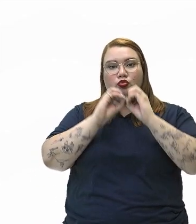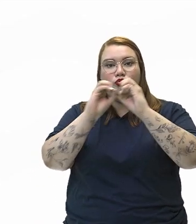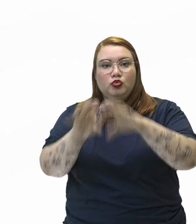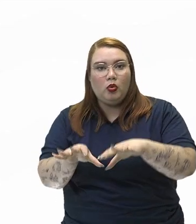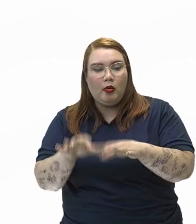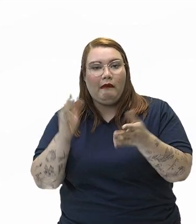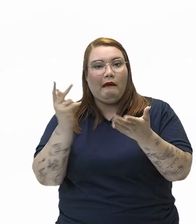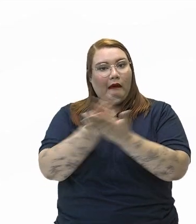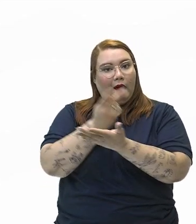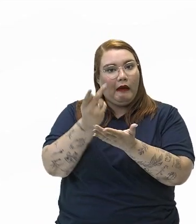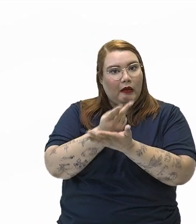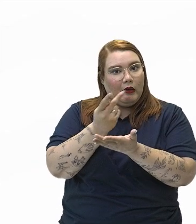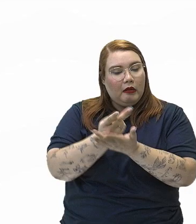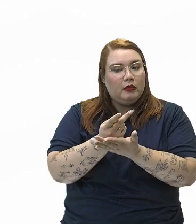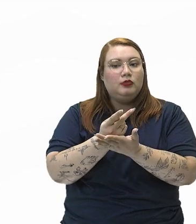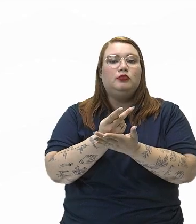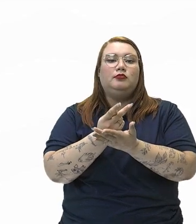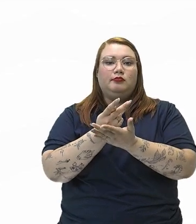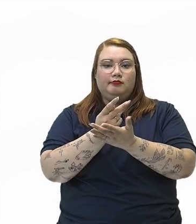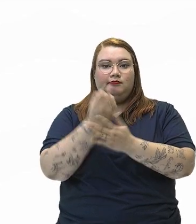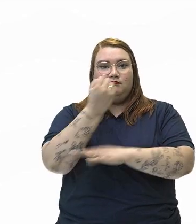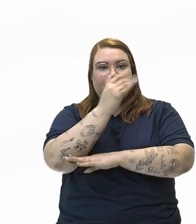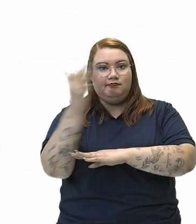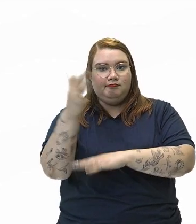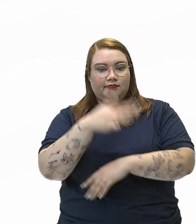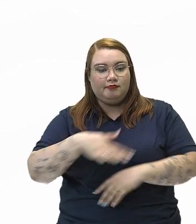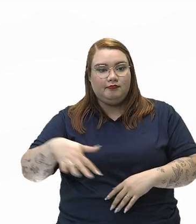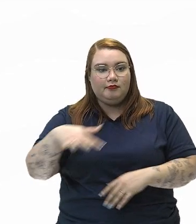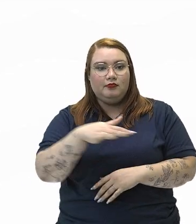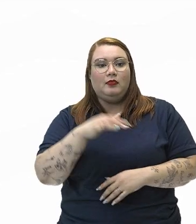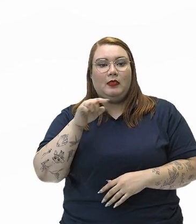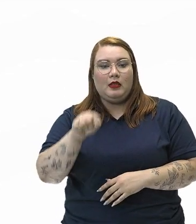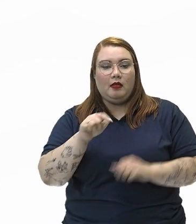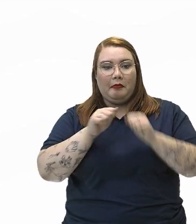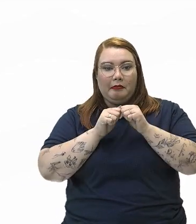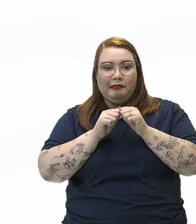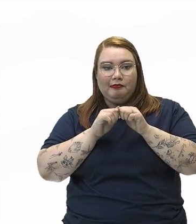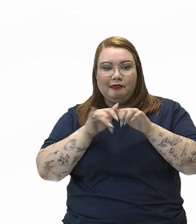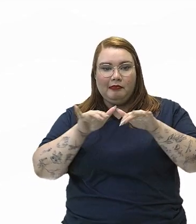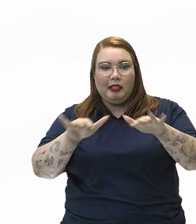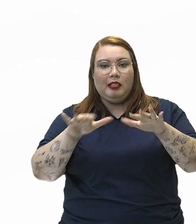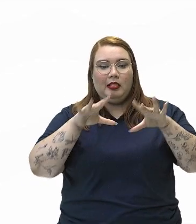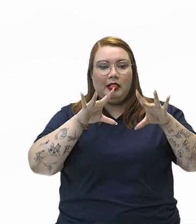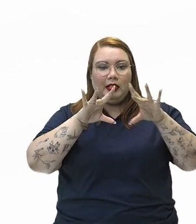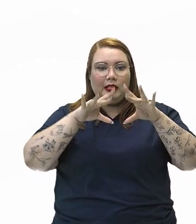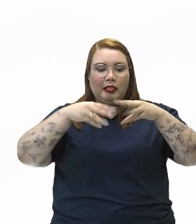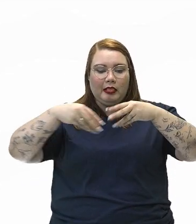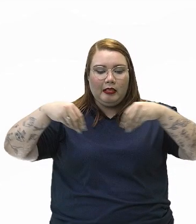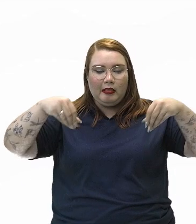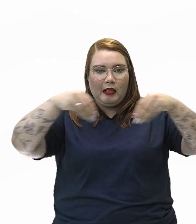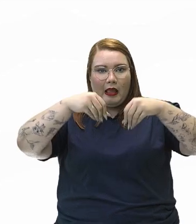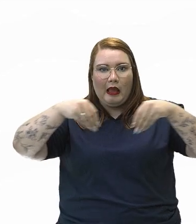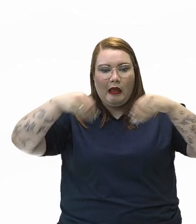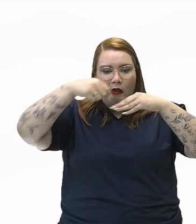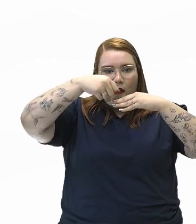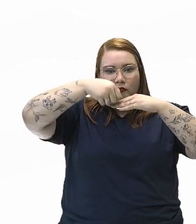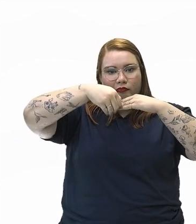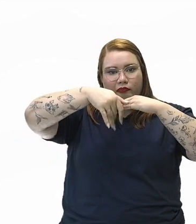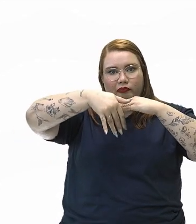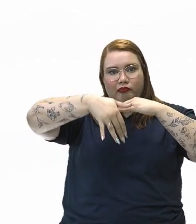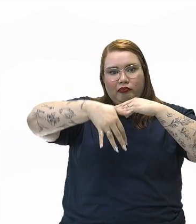forma incorreta, né, para o ambiente, esses contaminantes eles vazam para o solo e